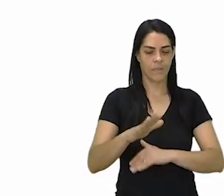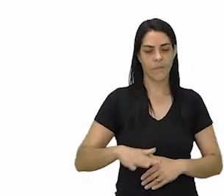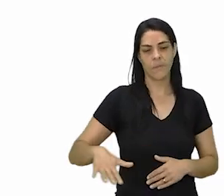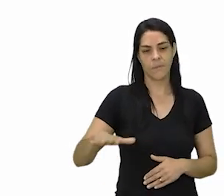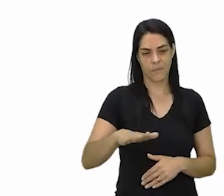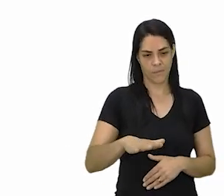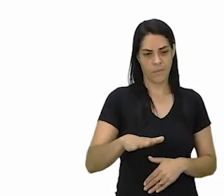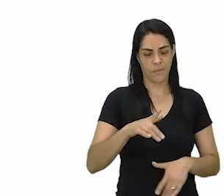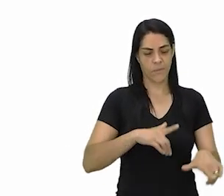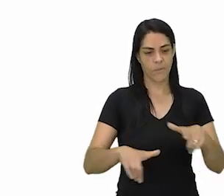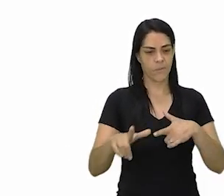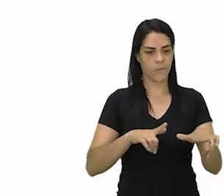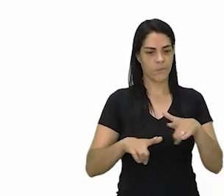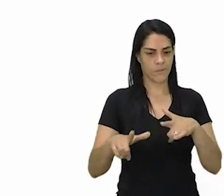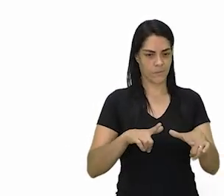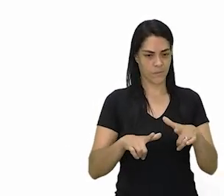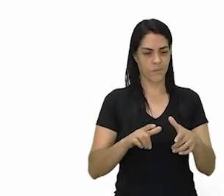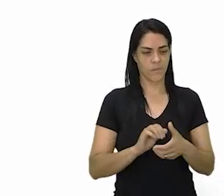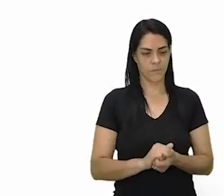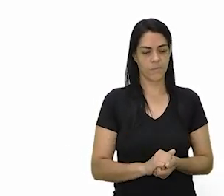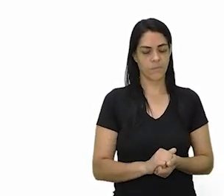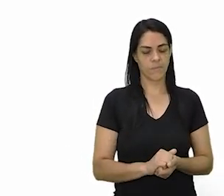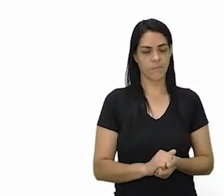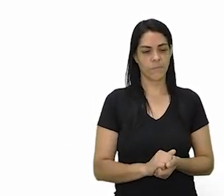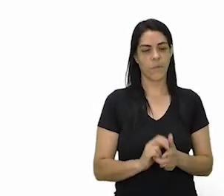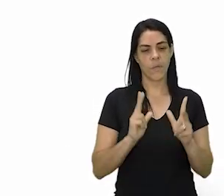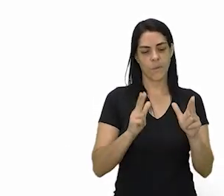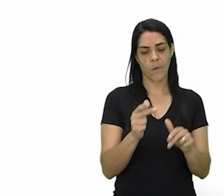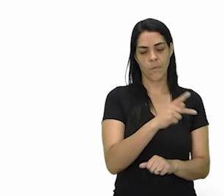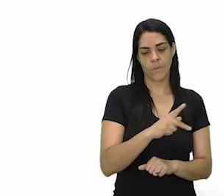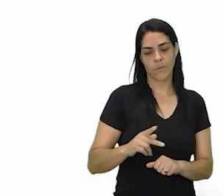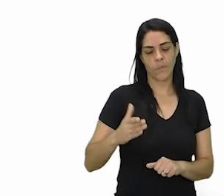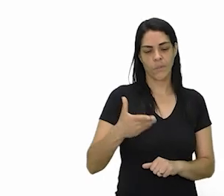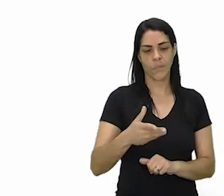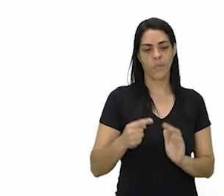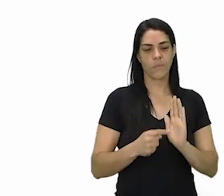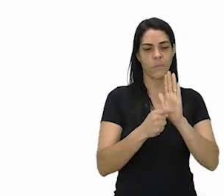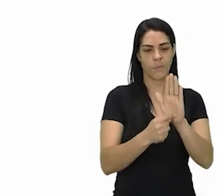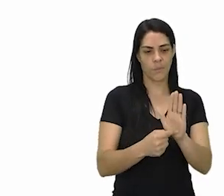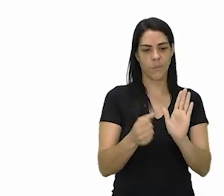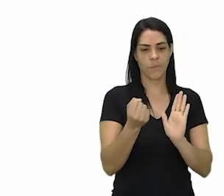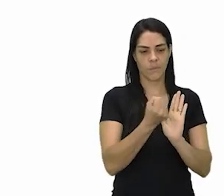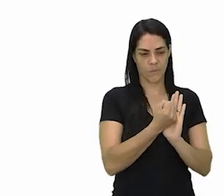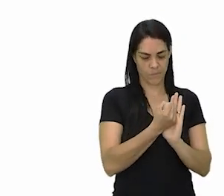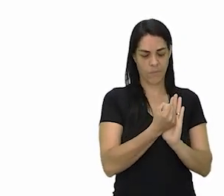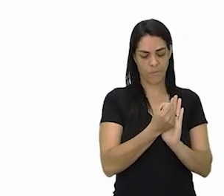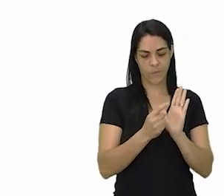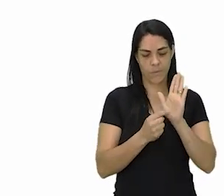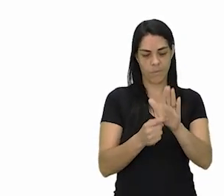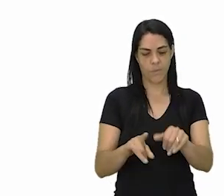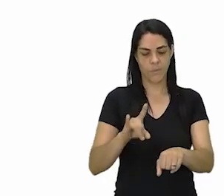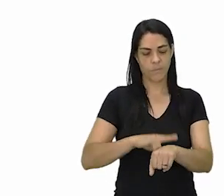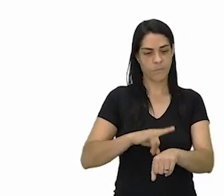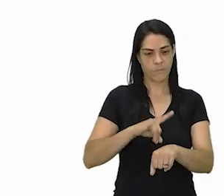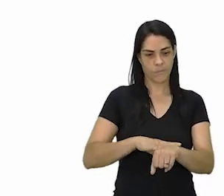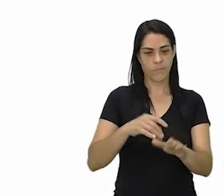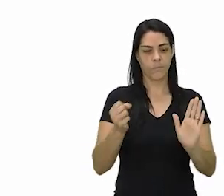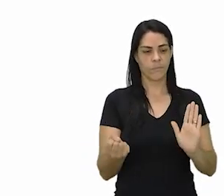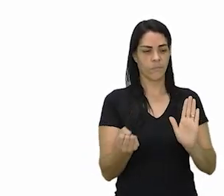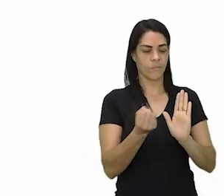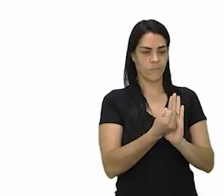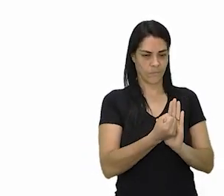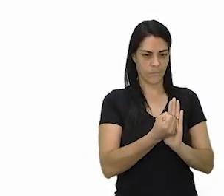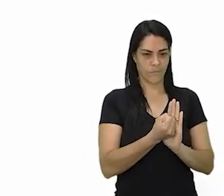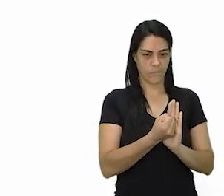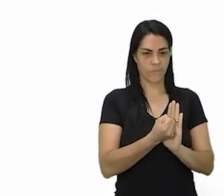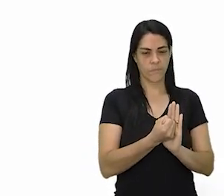e serviços, como a Suzete mostrou, né? O símbolo que representa os sanitários, símbolo que representa, por exemplo,